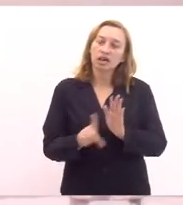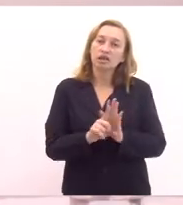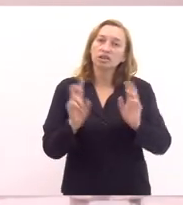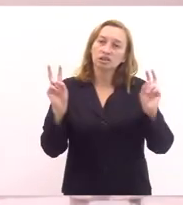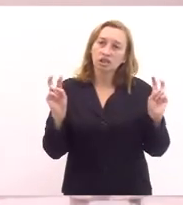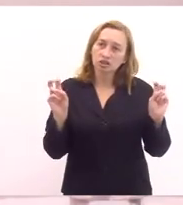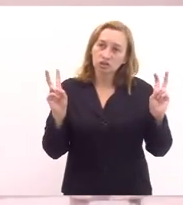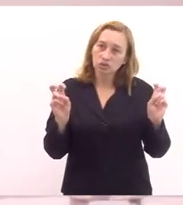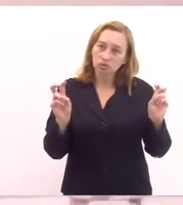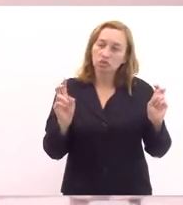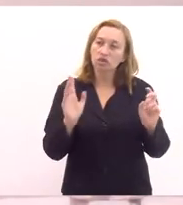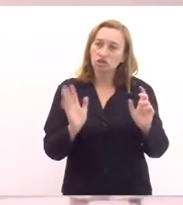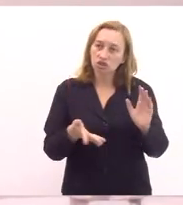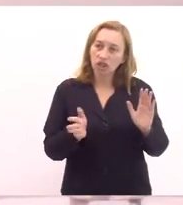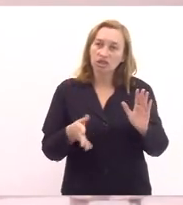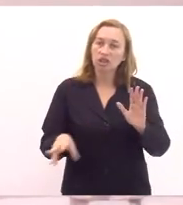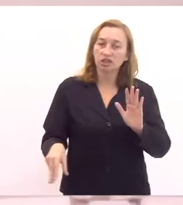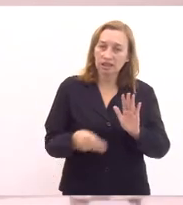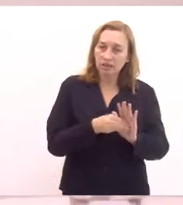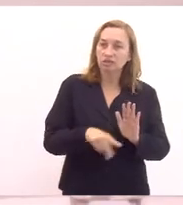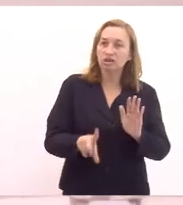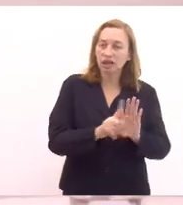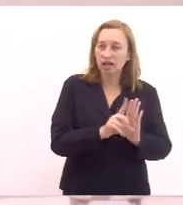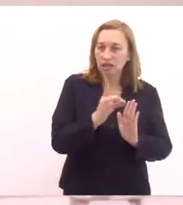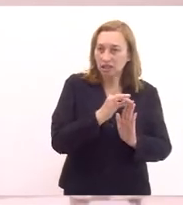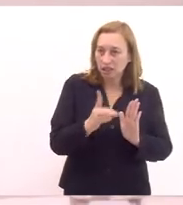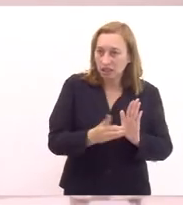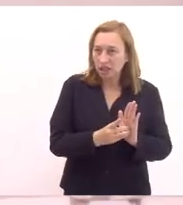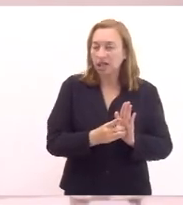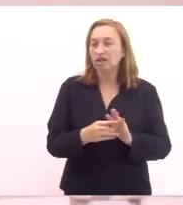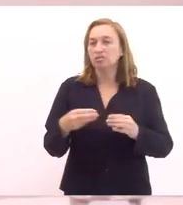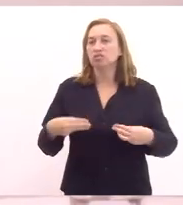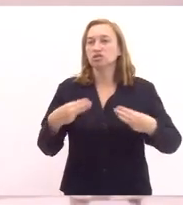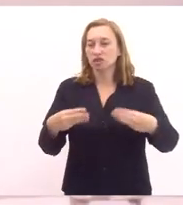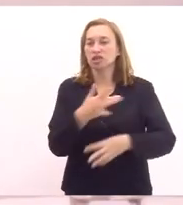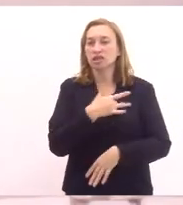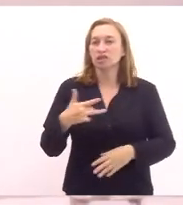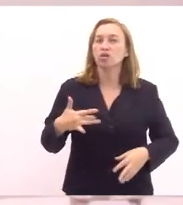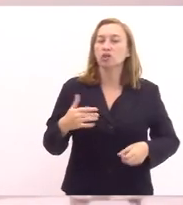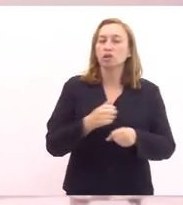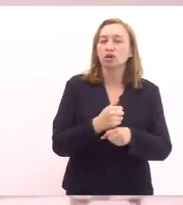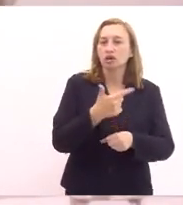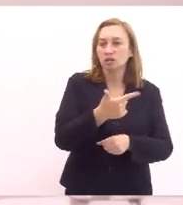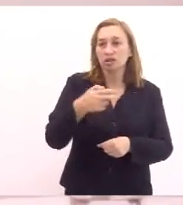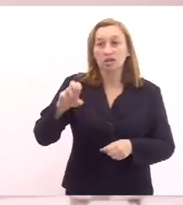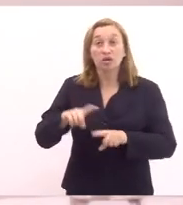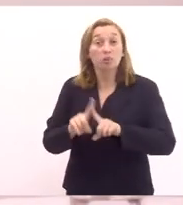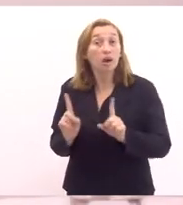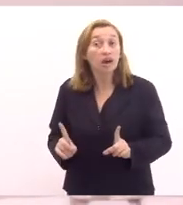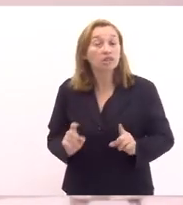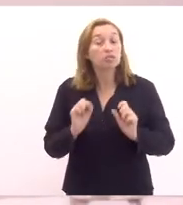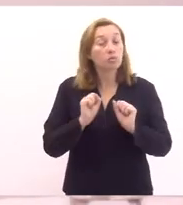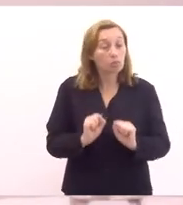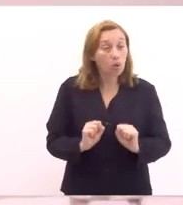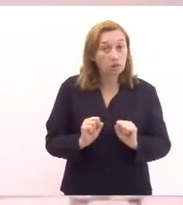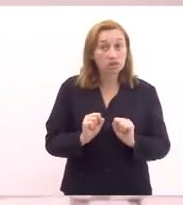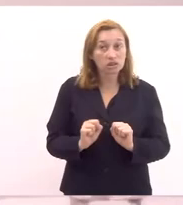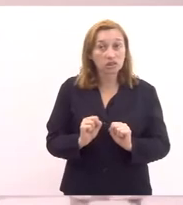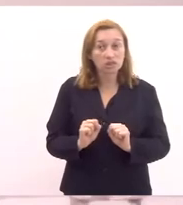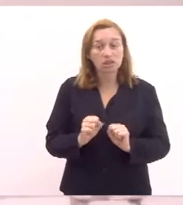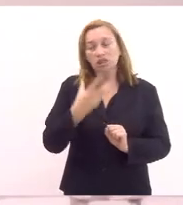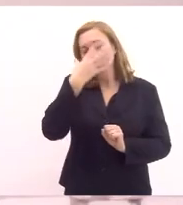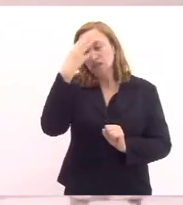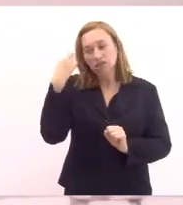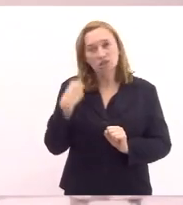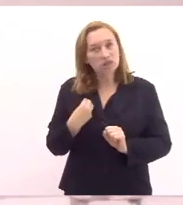estão em leis ou decretos ou no Ministério da Saúde Desde 2005 mais que podem estar